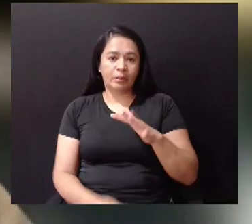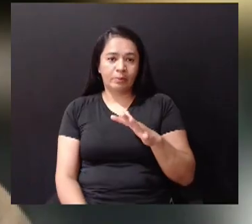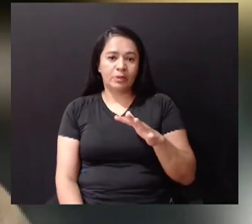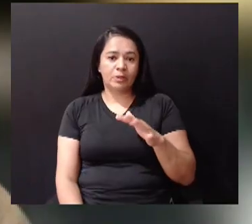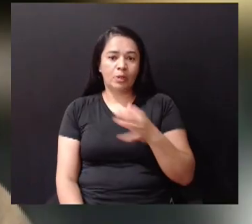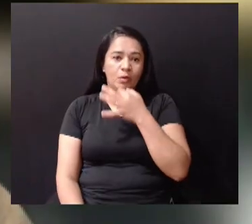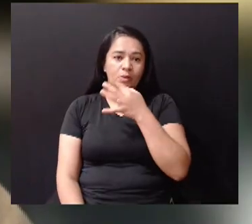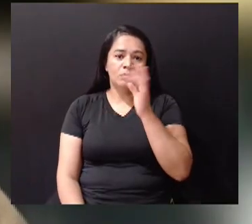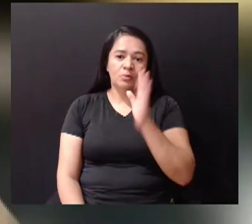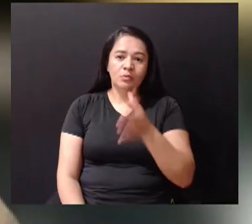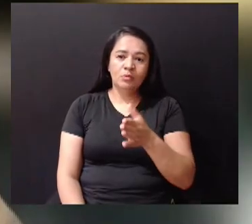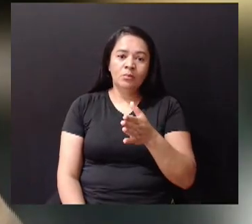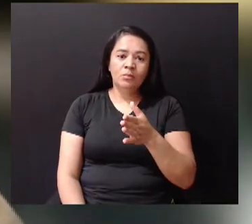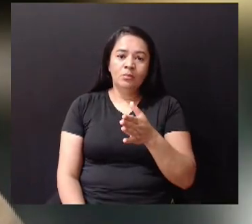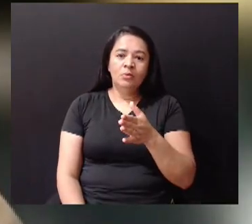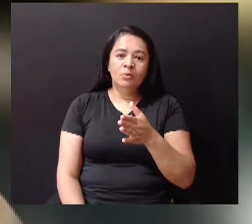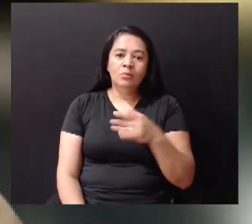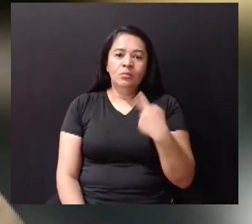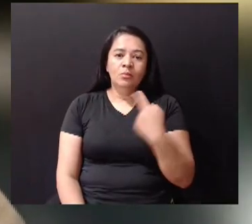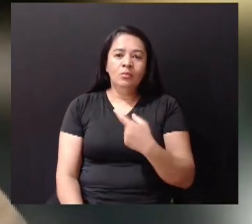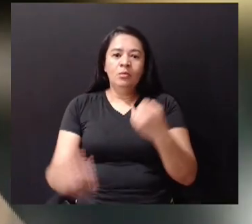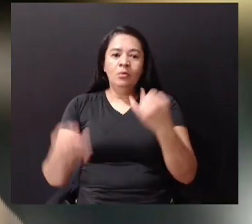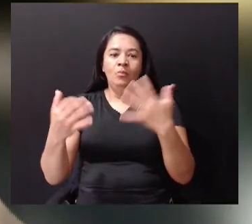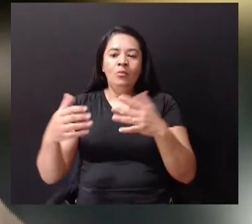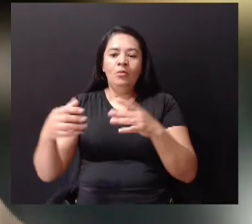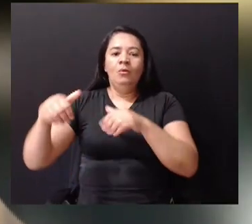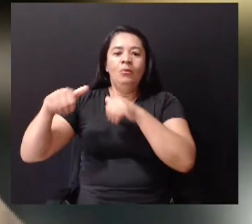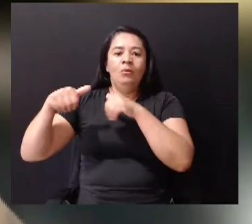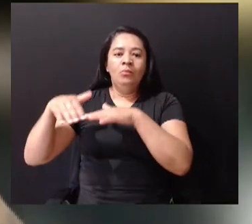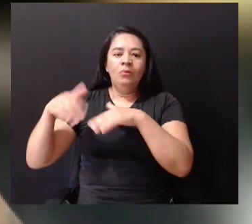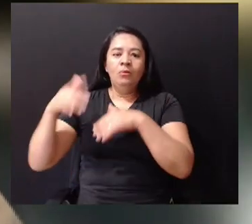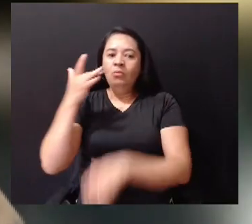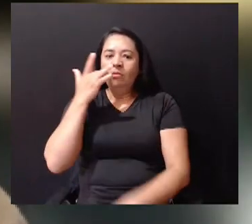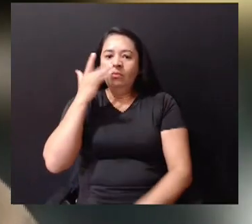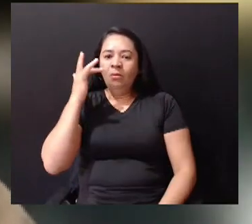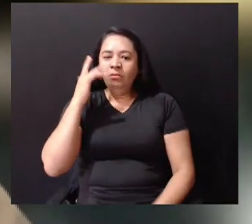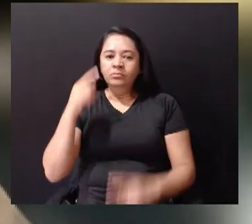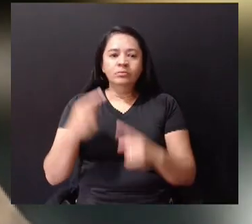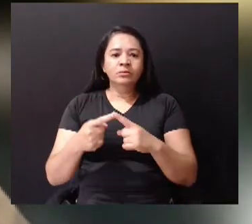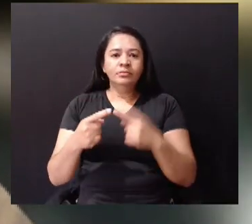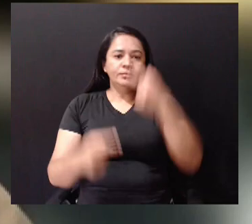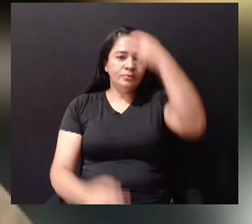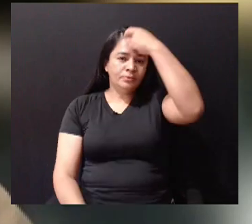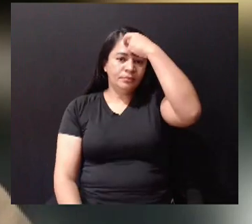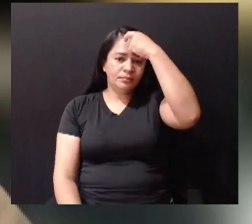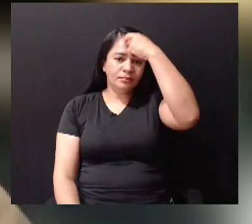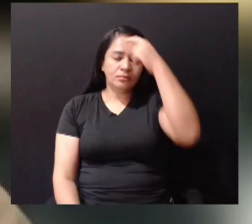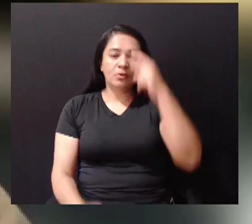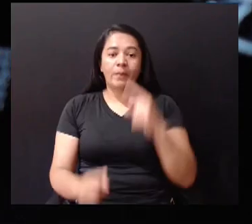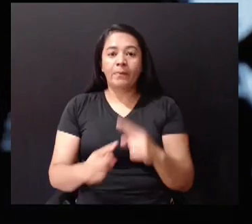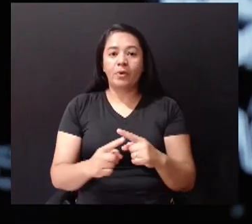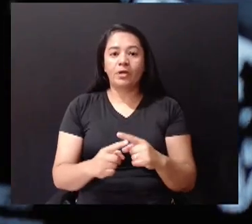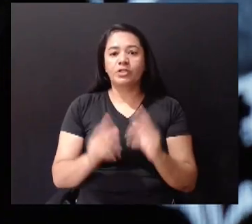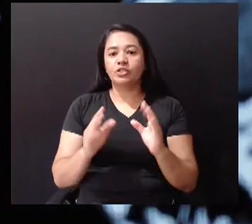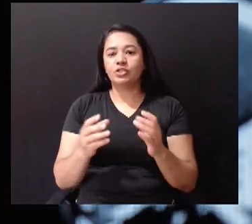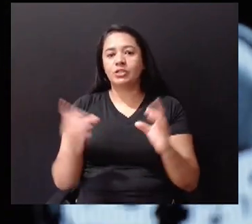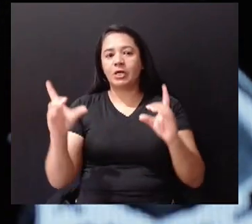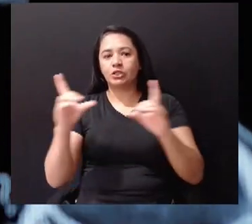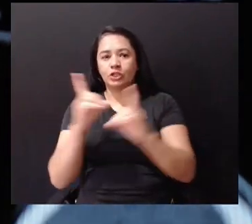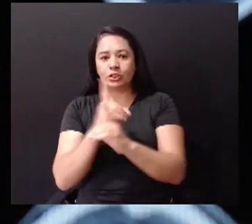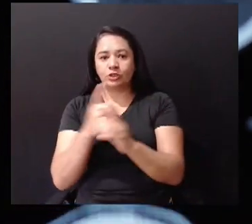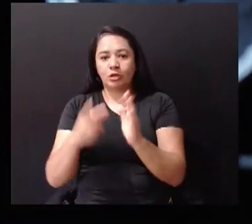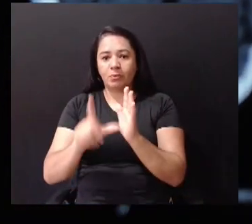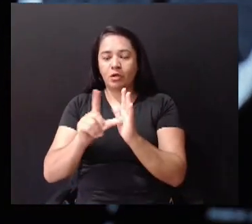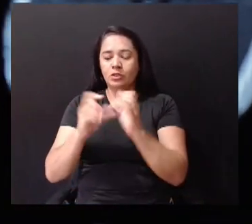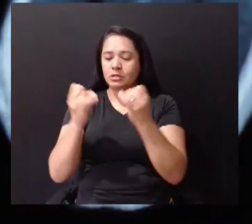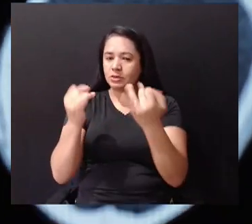a gente fala em Setembro Dourado, e por que da conscientização? Porque muito se fala sobre diagnóstico precoce, né? O diagnóstico precoce